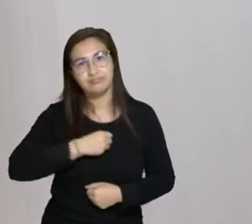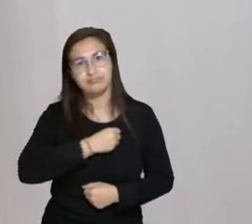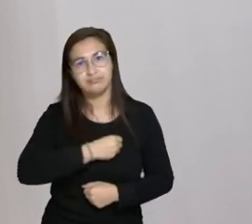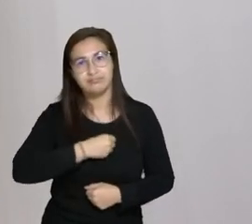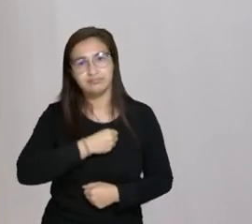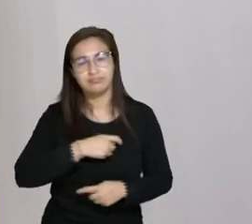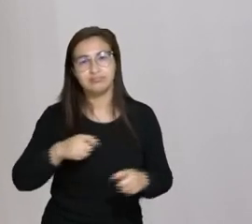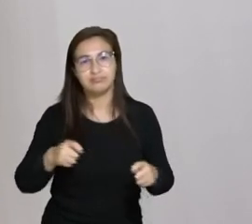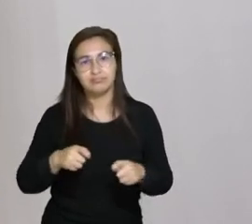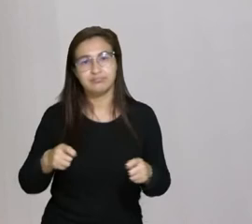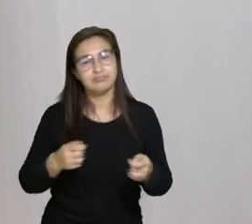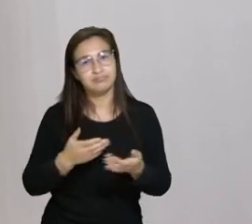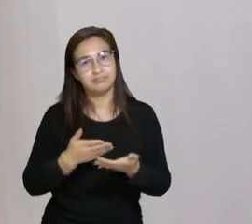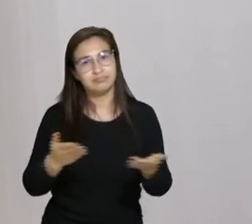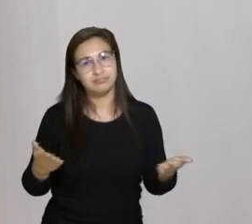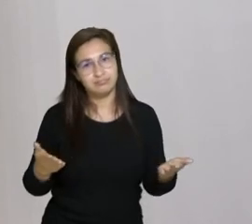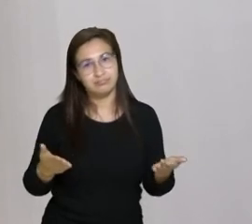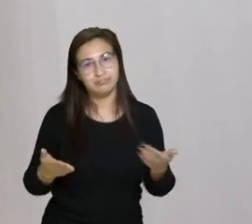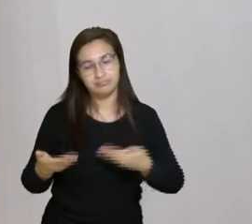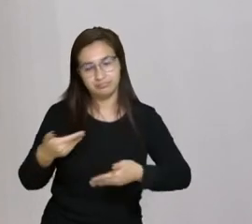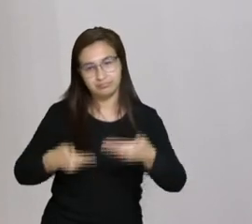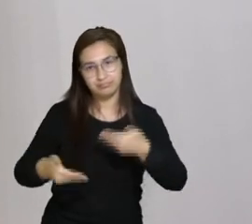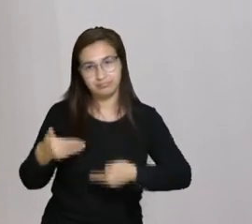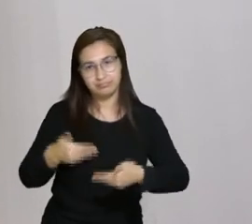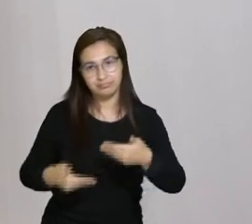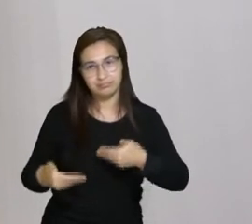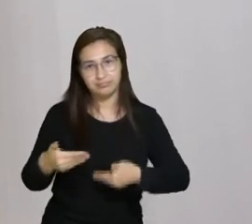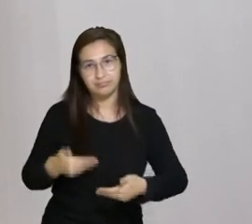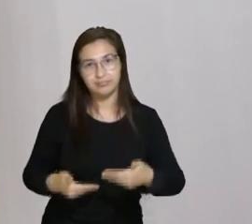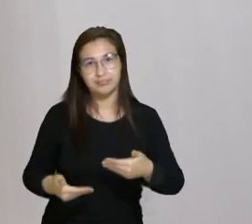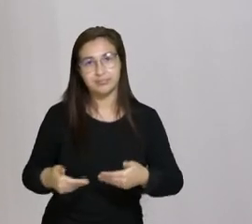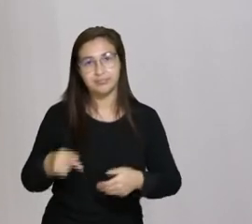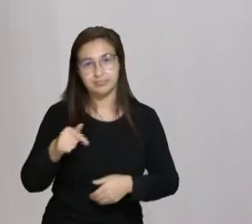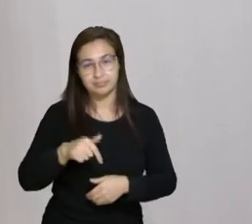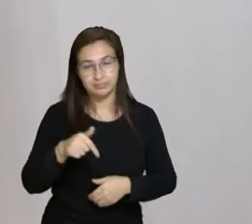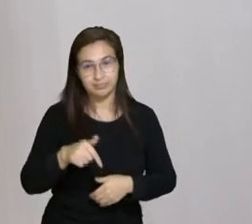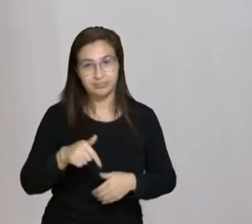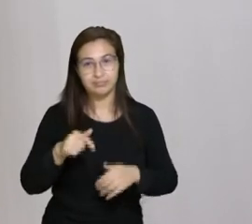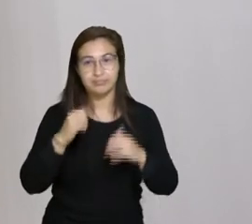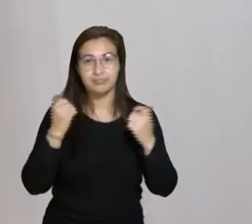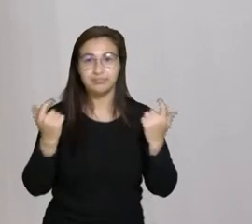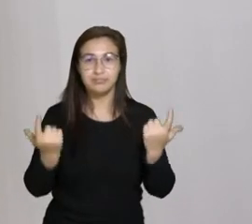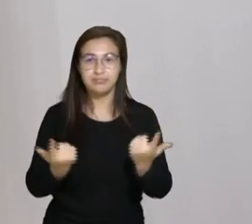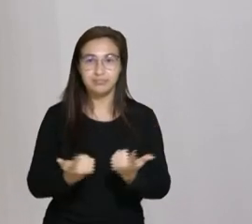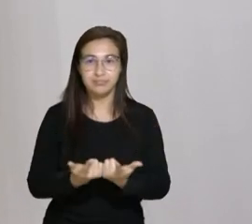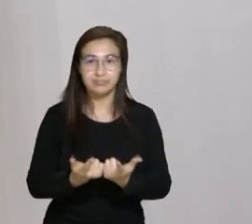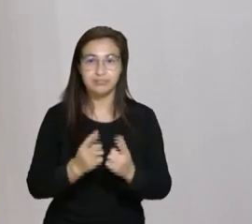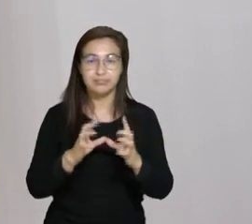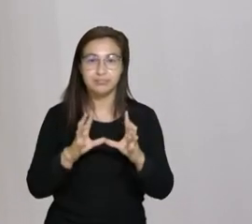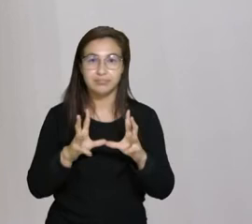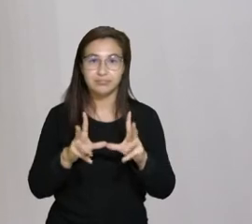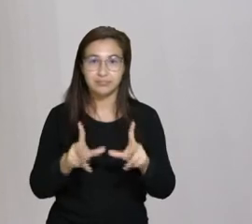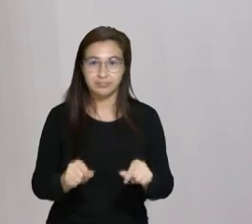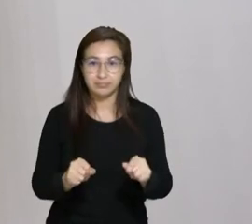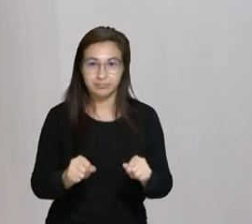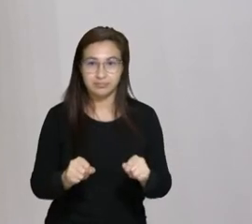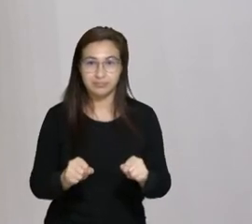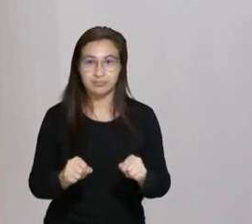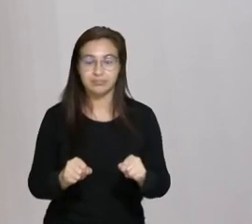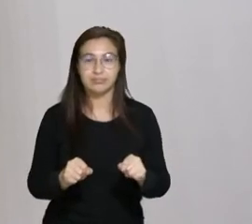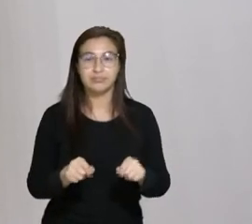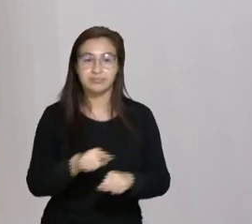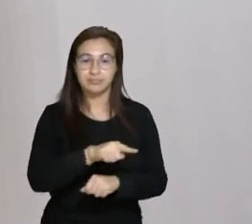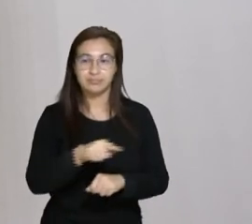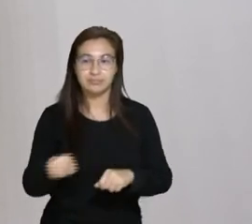pelo tratamento e foi-me dado por vocês pela direção desta casa através de todos os funcionários